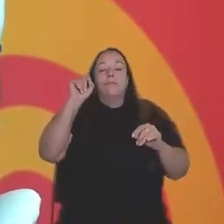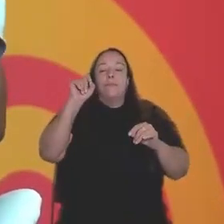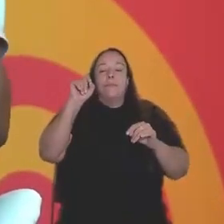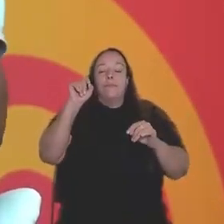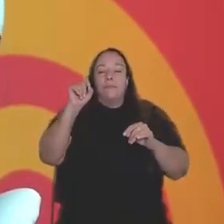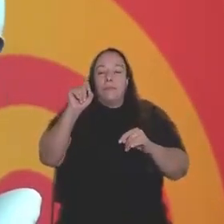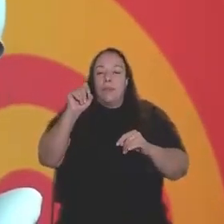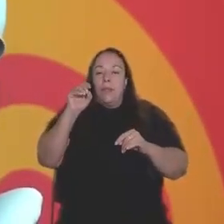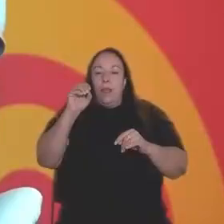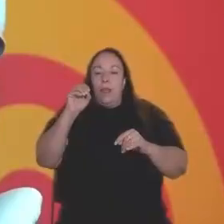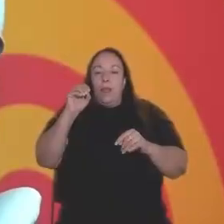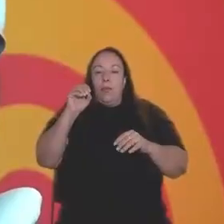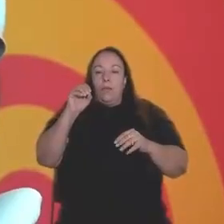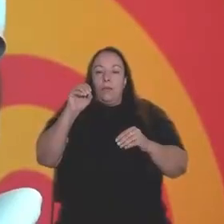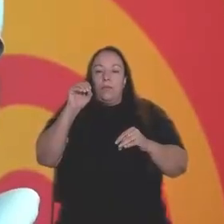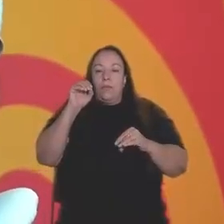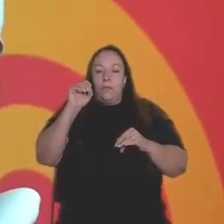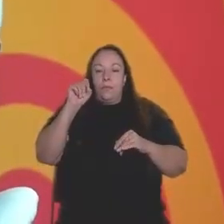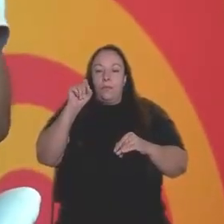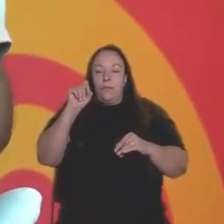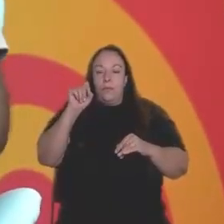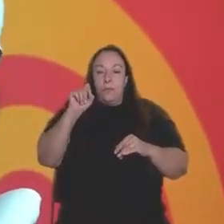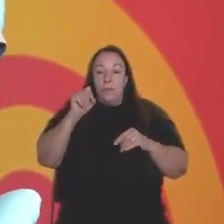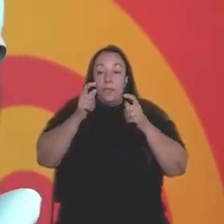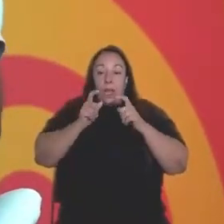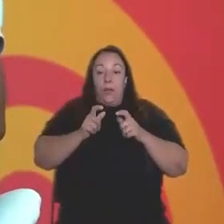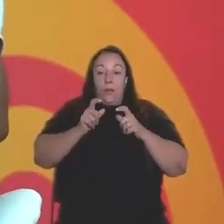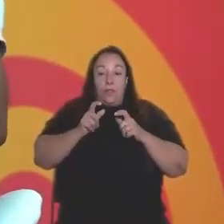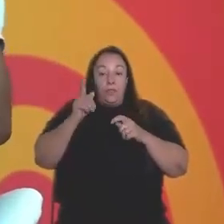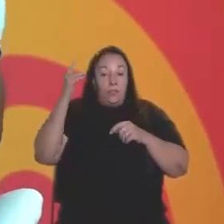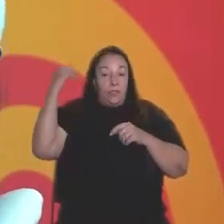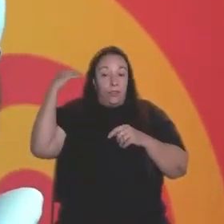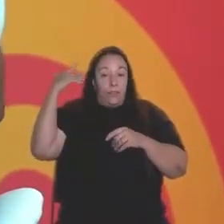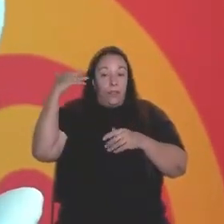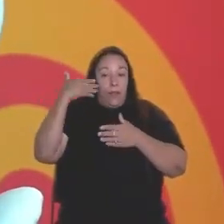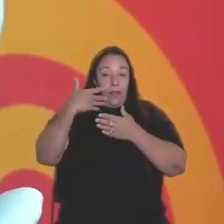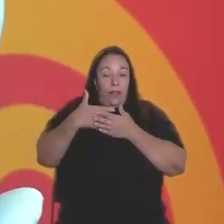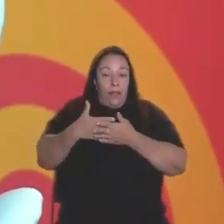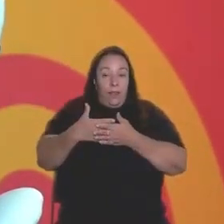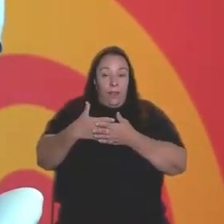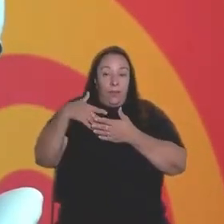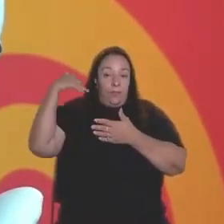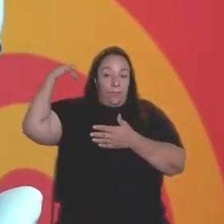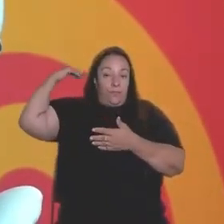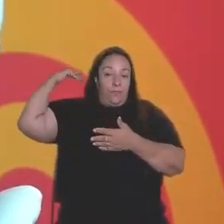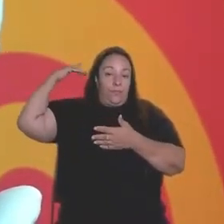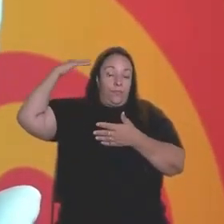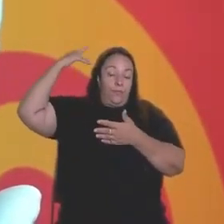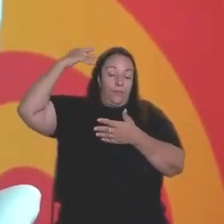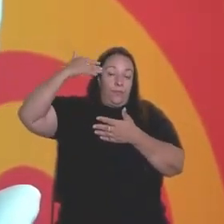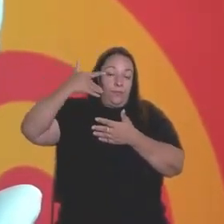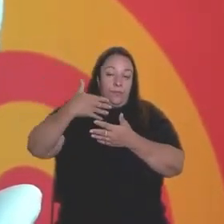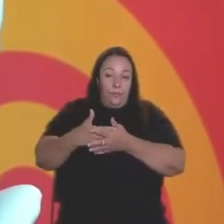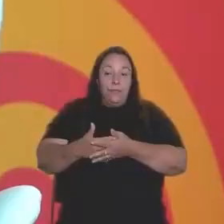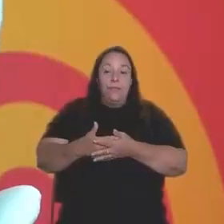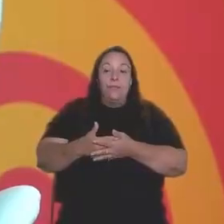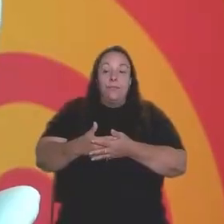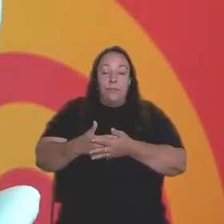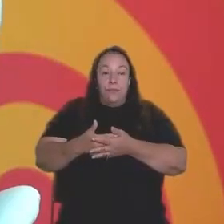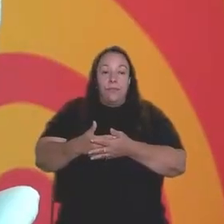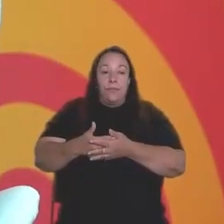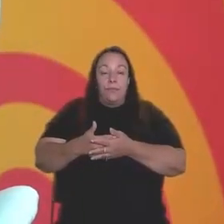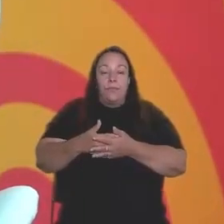que é o orgânico, do que é da onde a gente veio, né, das nossas origens. Então, acredito